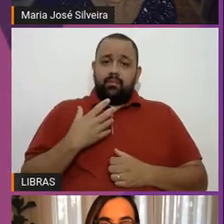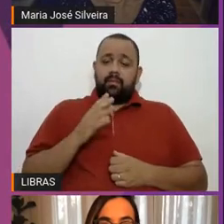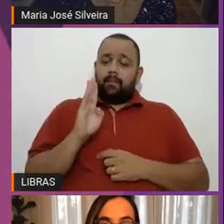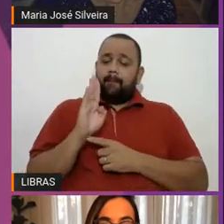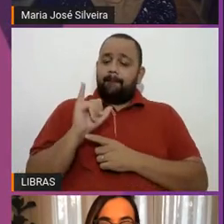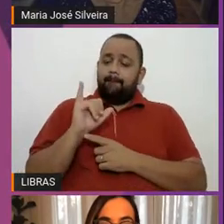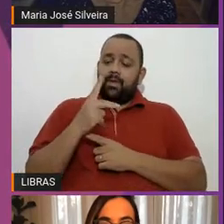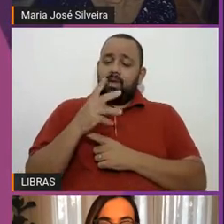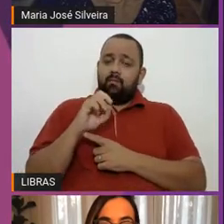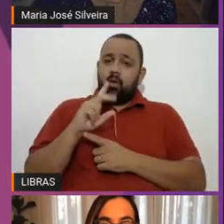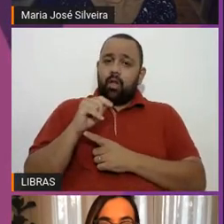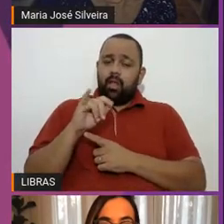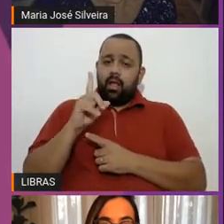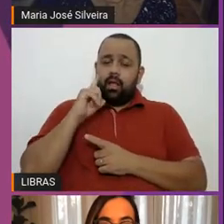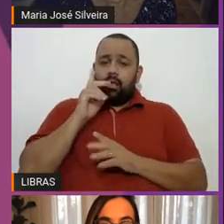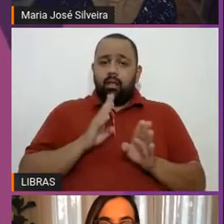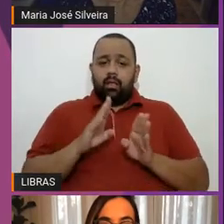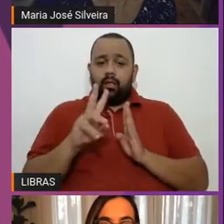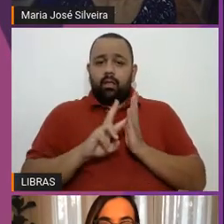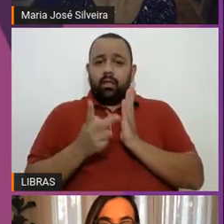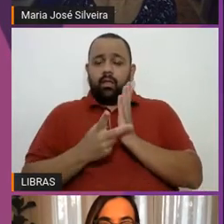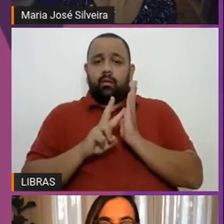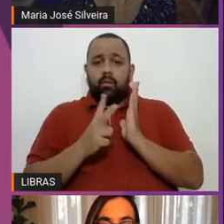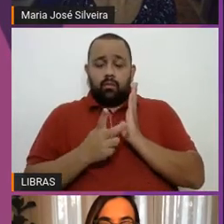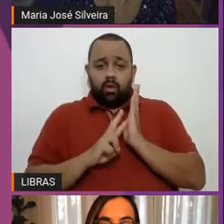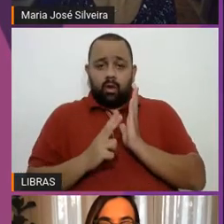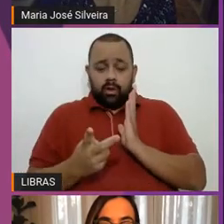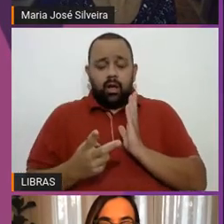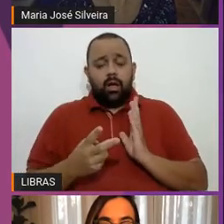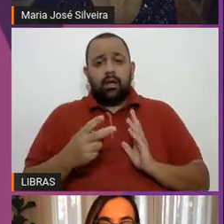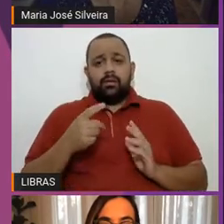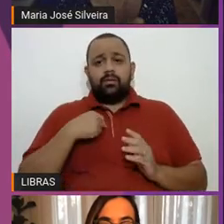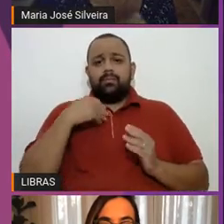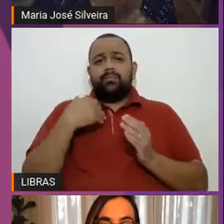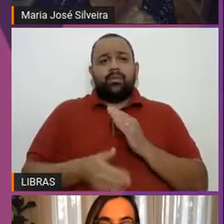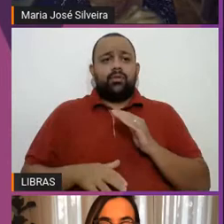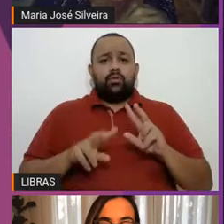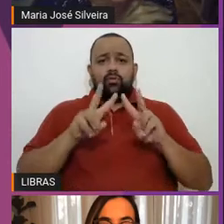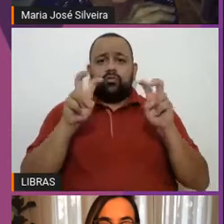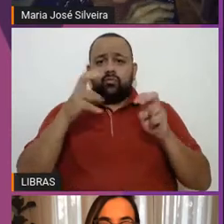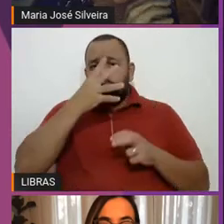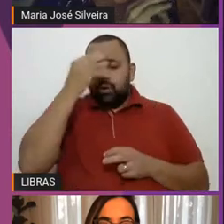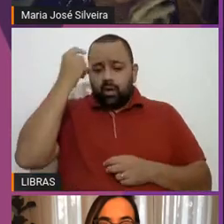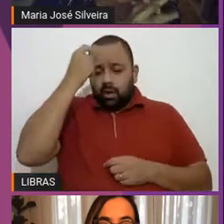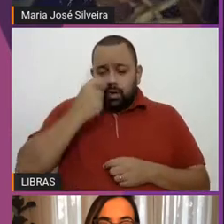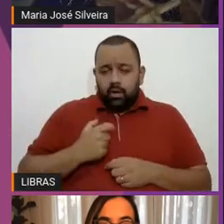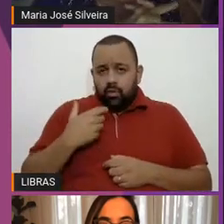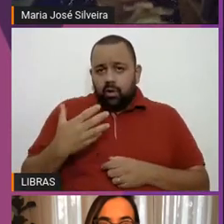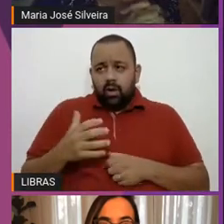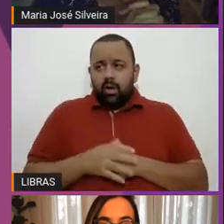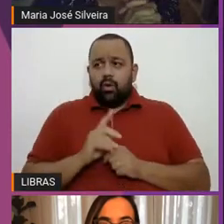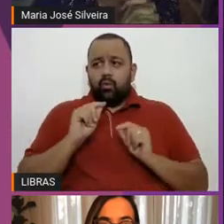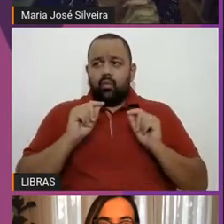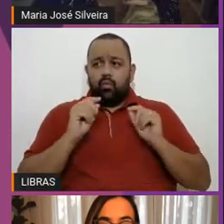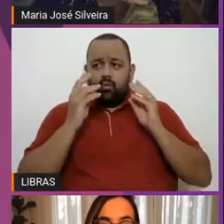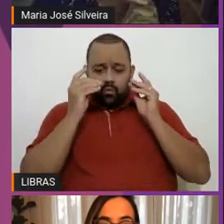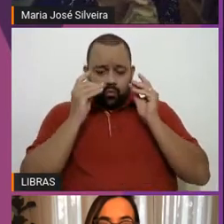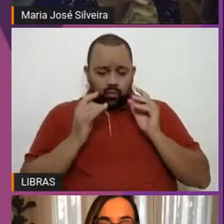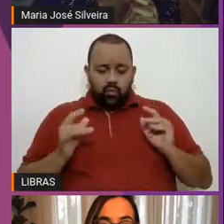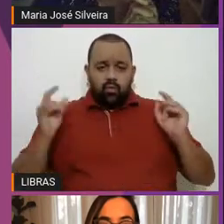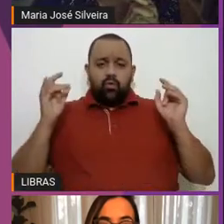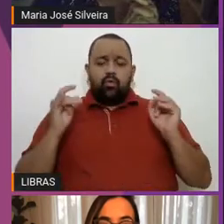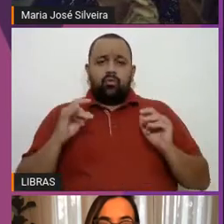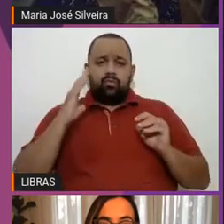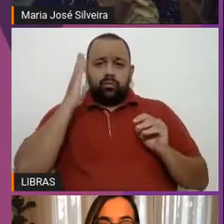na época e E aí eu perdi Total noção assim esqueci quem eu era sentiu que eu desmoronei por